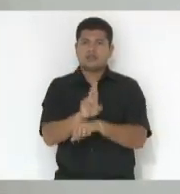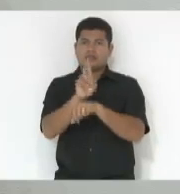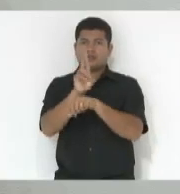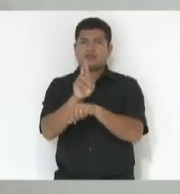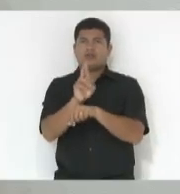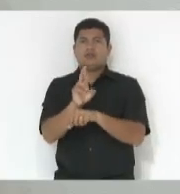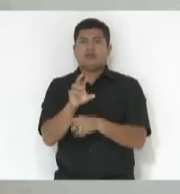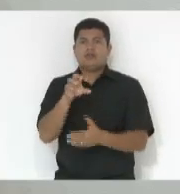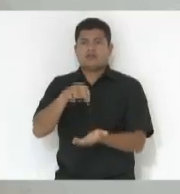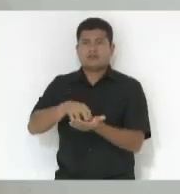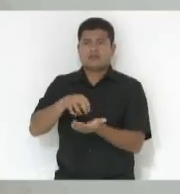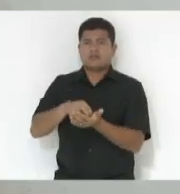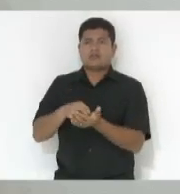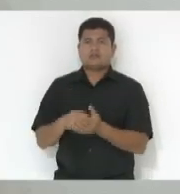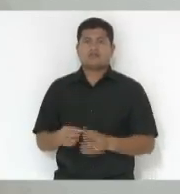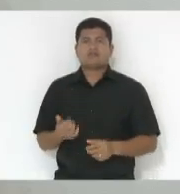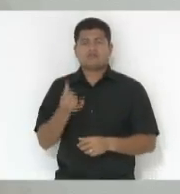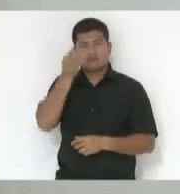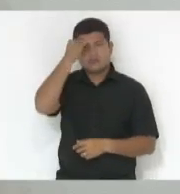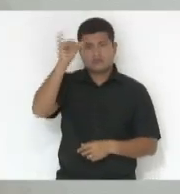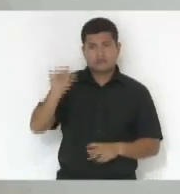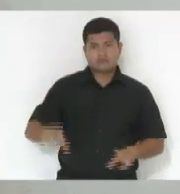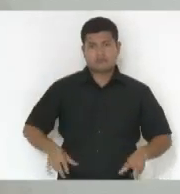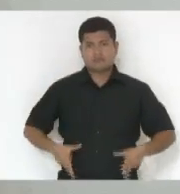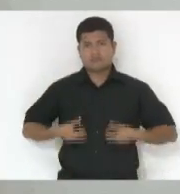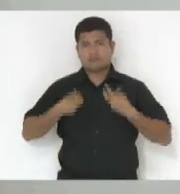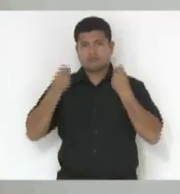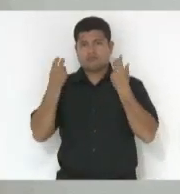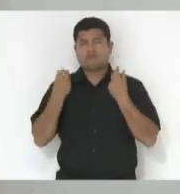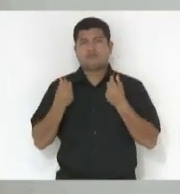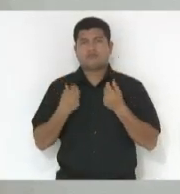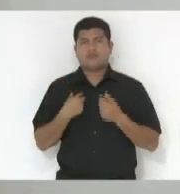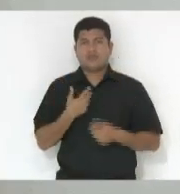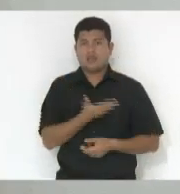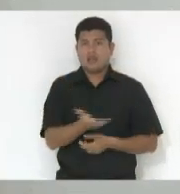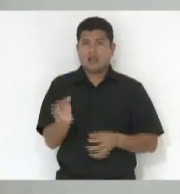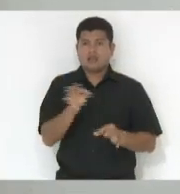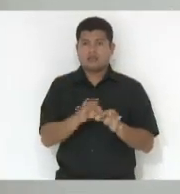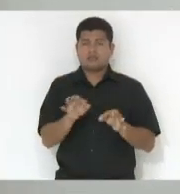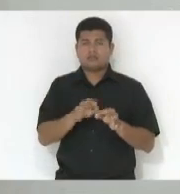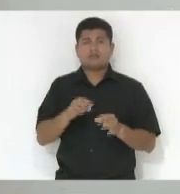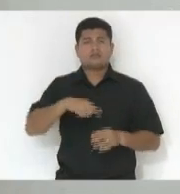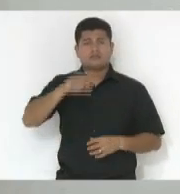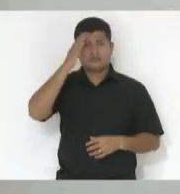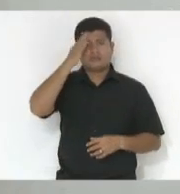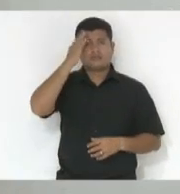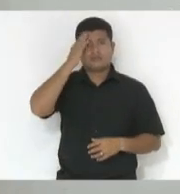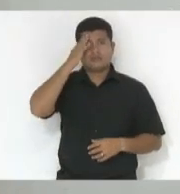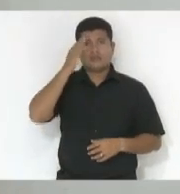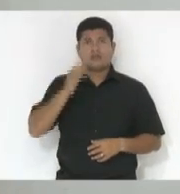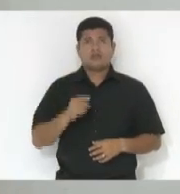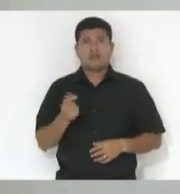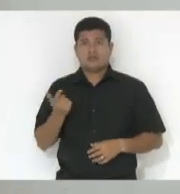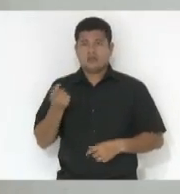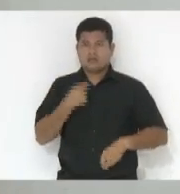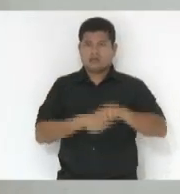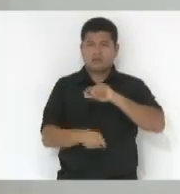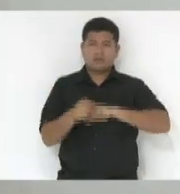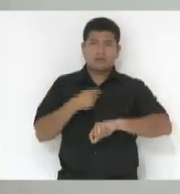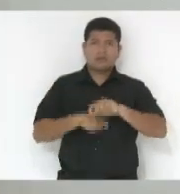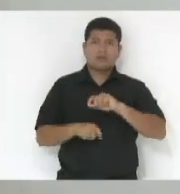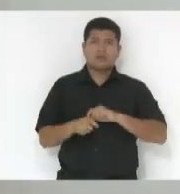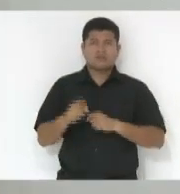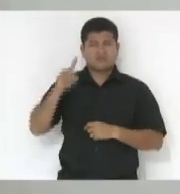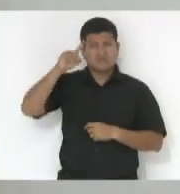ao Câncer. E essas entidades, todos nós bem sabemos, vivem administrando suas contas, muitas vezes, com